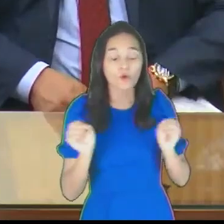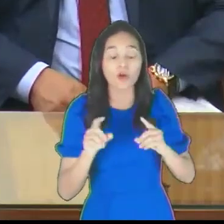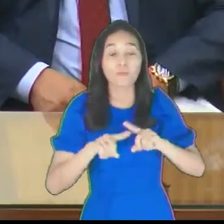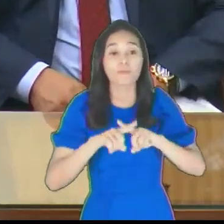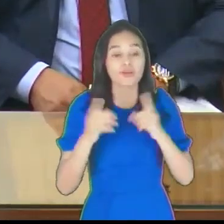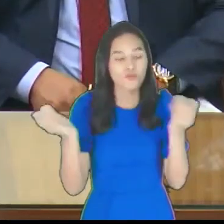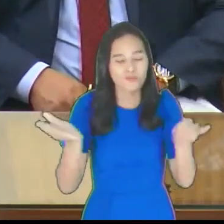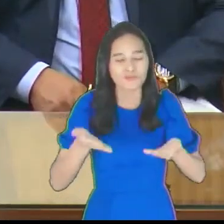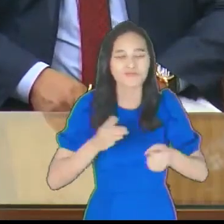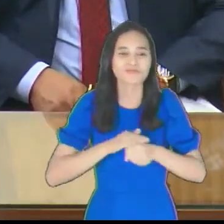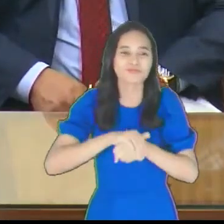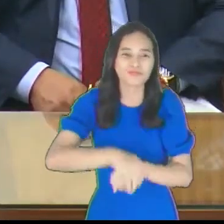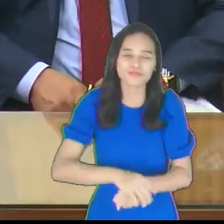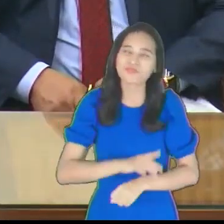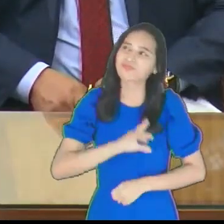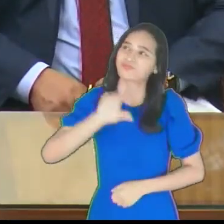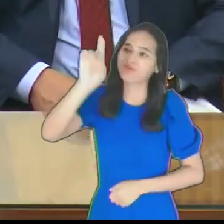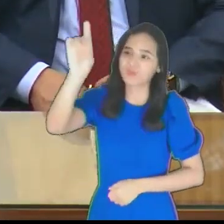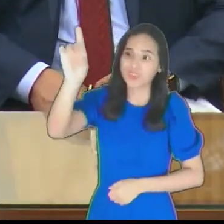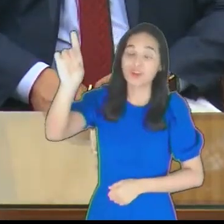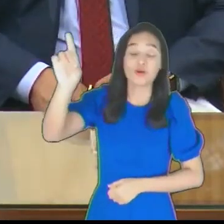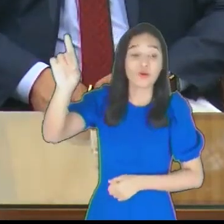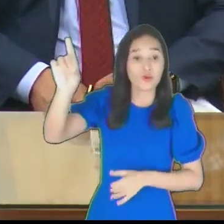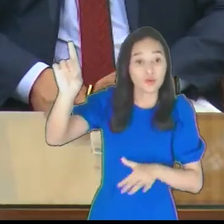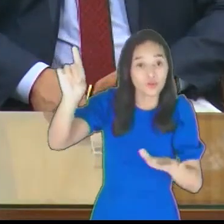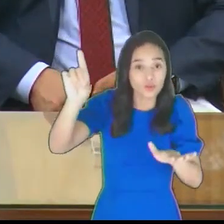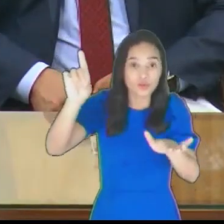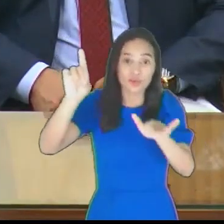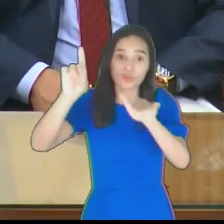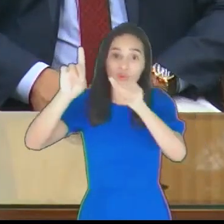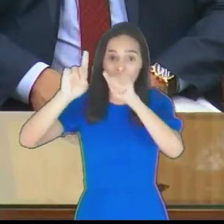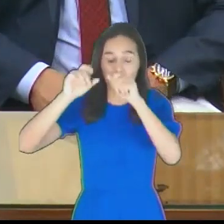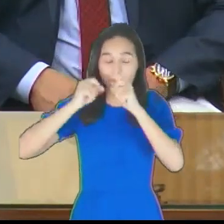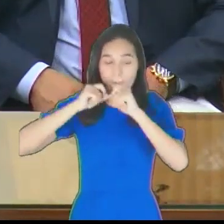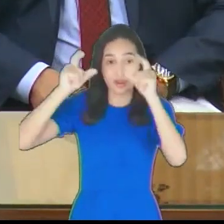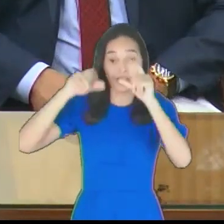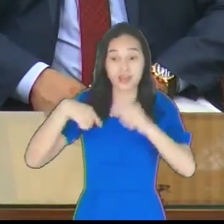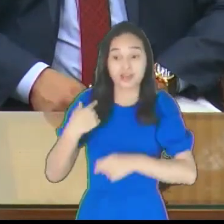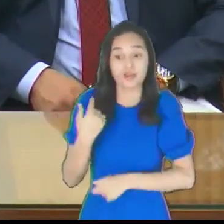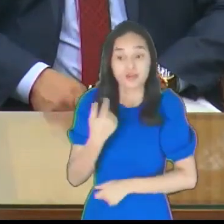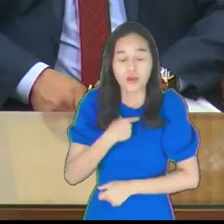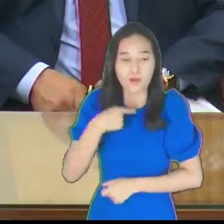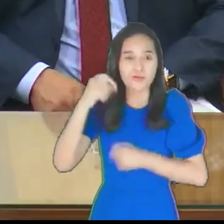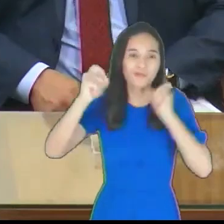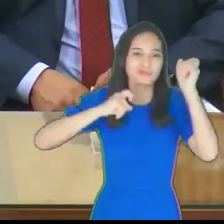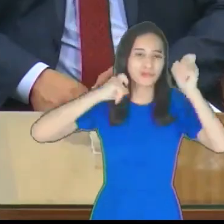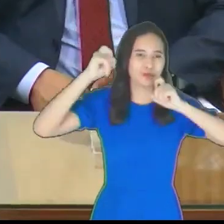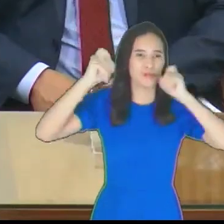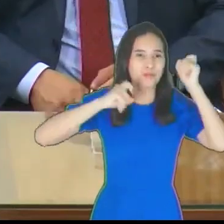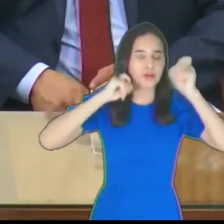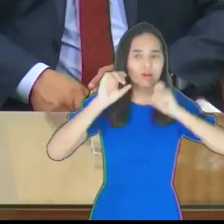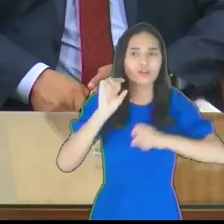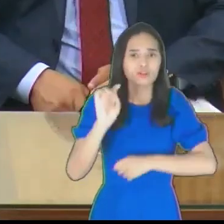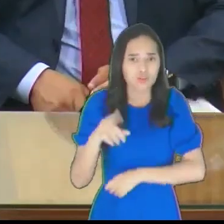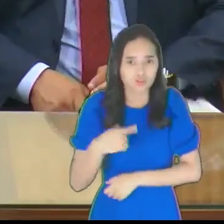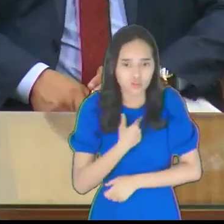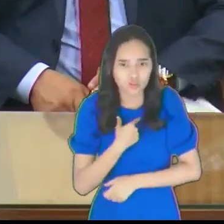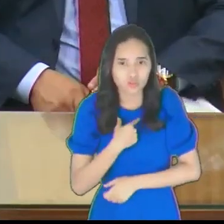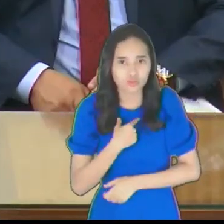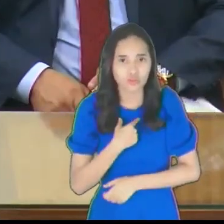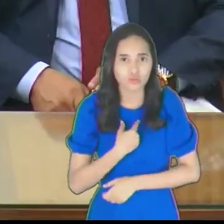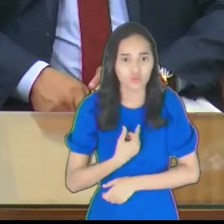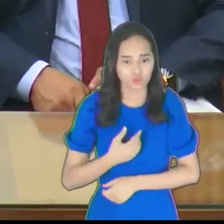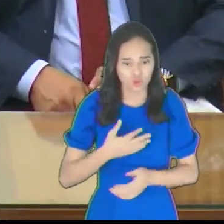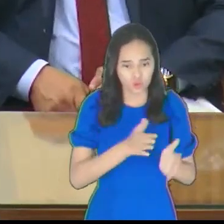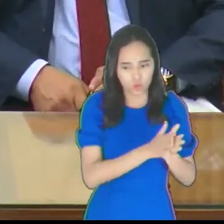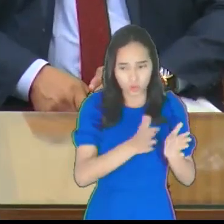nessa noite, Deus está nos chamando para nós nos preocuparmos não só com os nossos dias, mas com